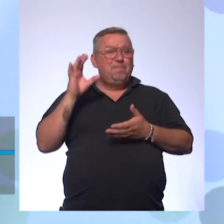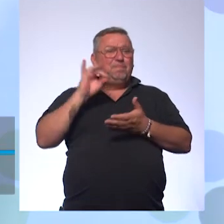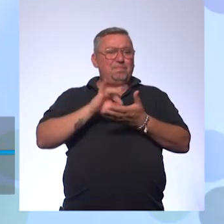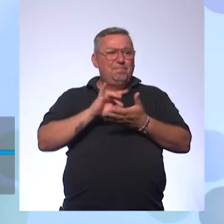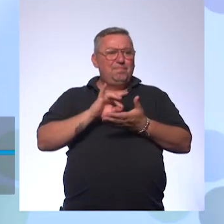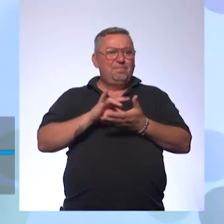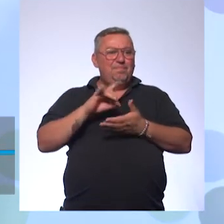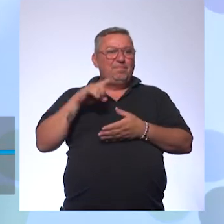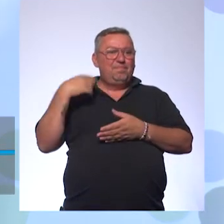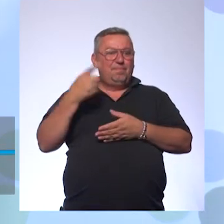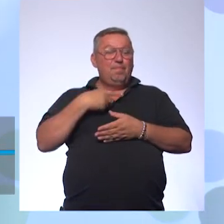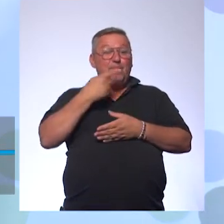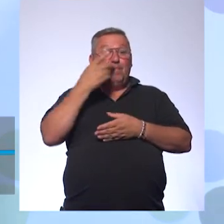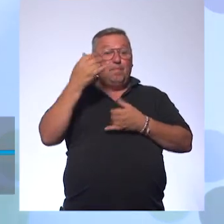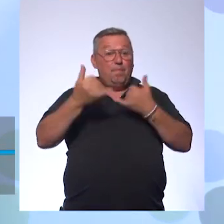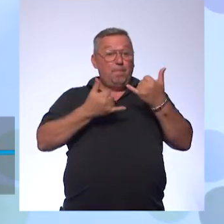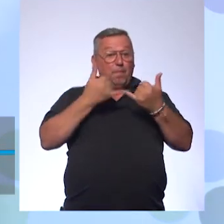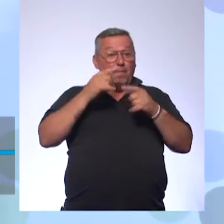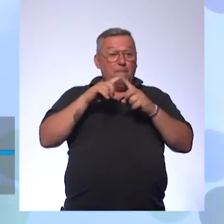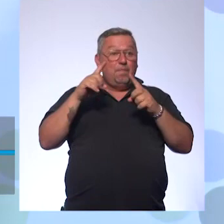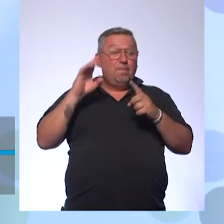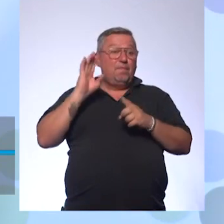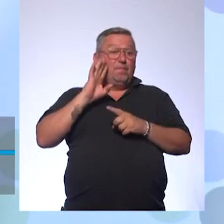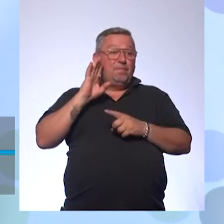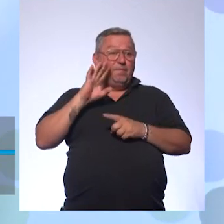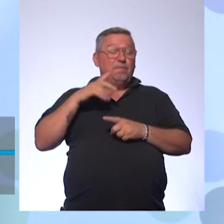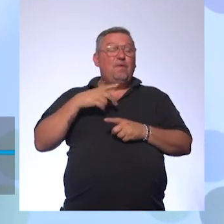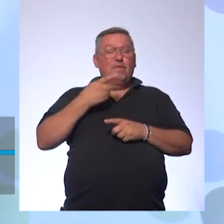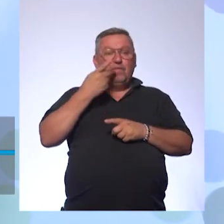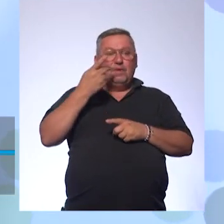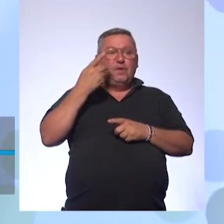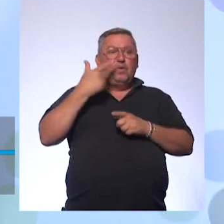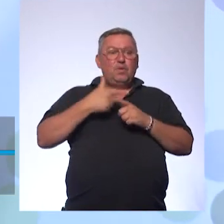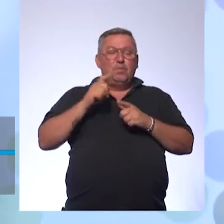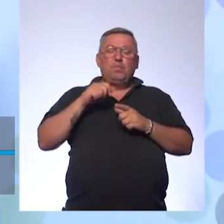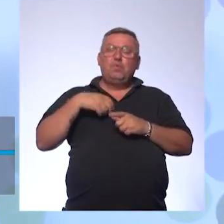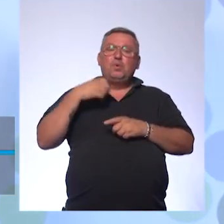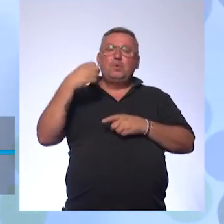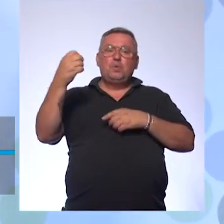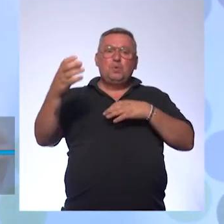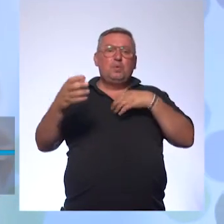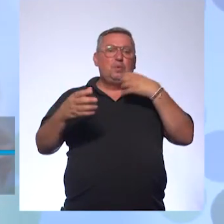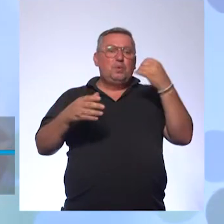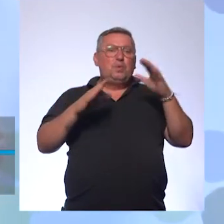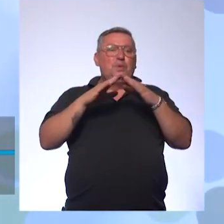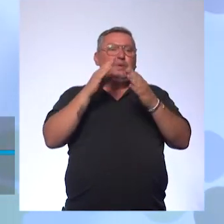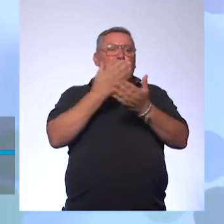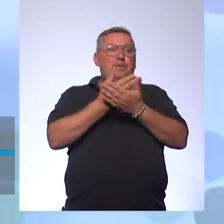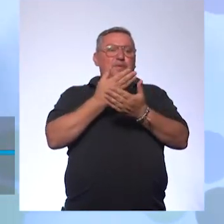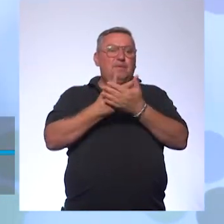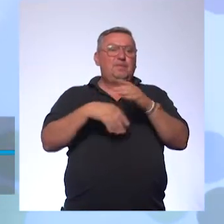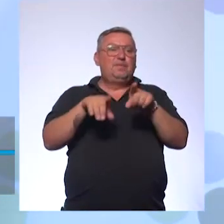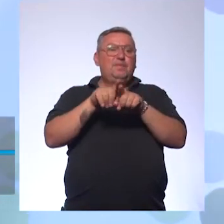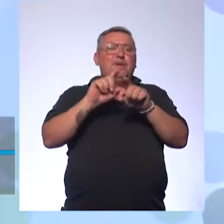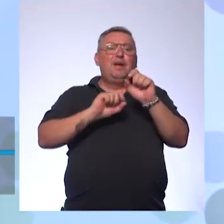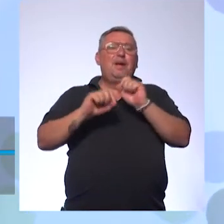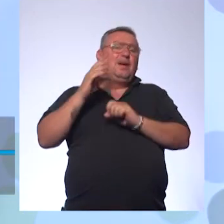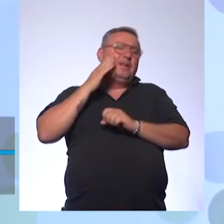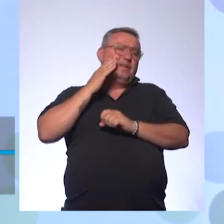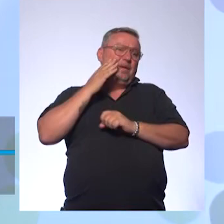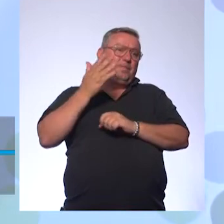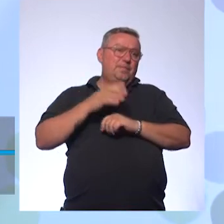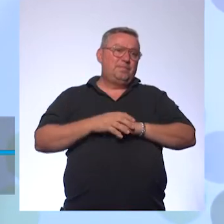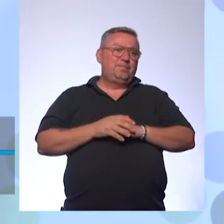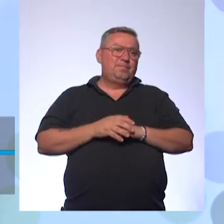o orçamento é de professor, né? Então depende de muitos fatores, mas a gente tem essa vontade sim, tá bom? Bom, eu